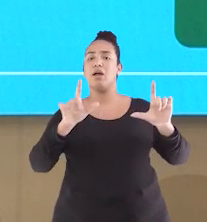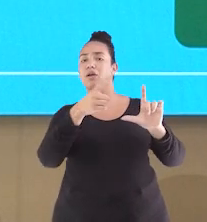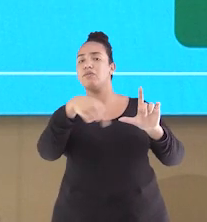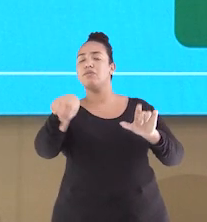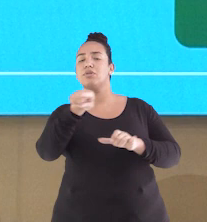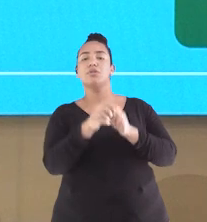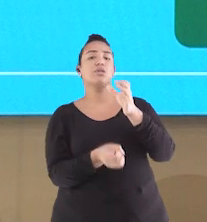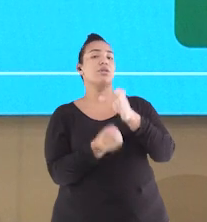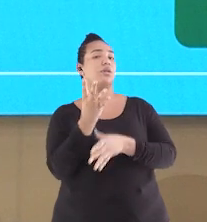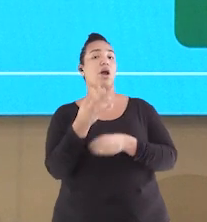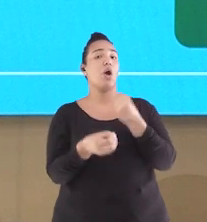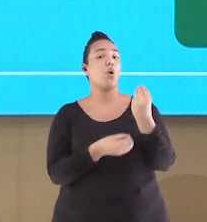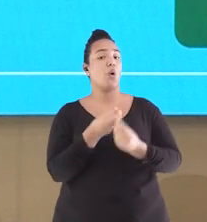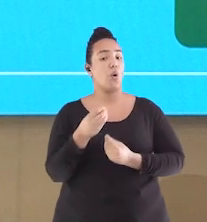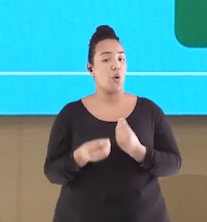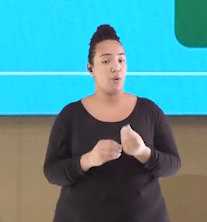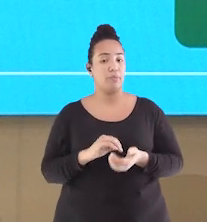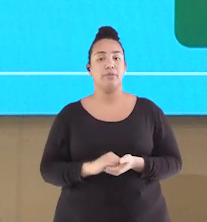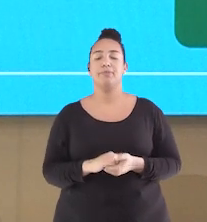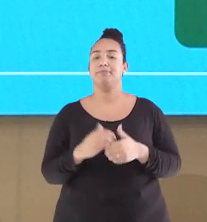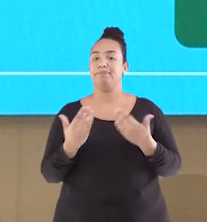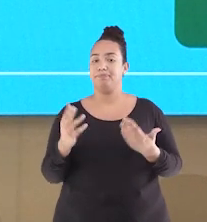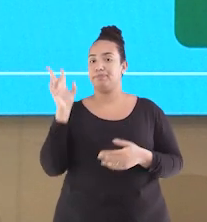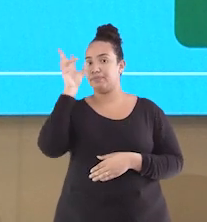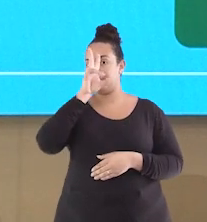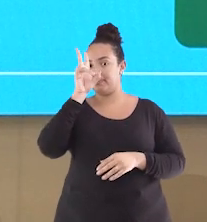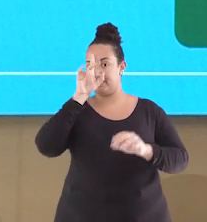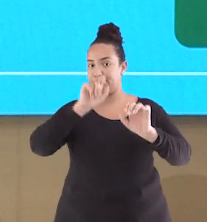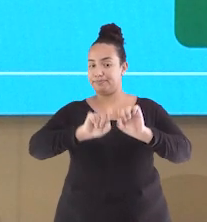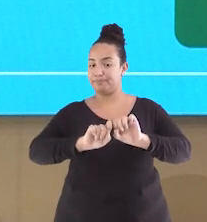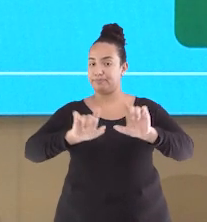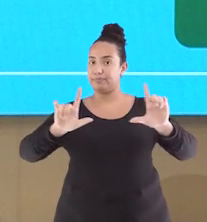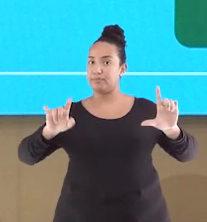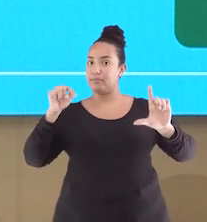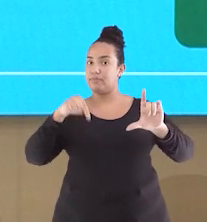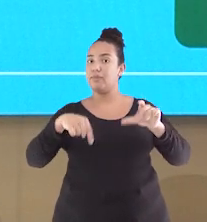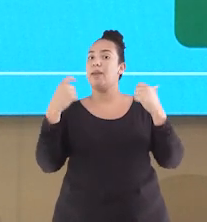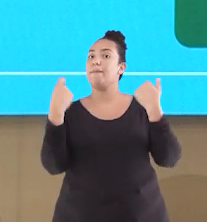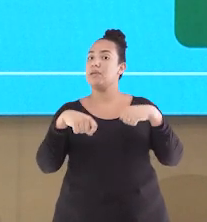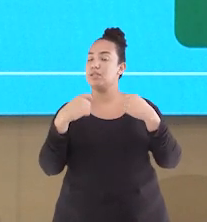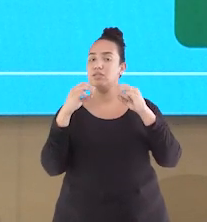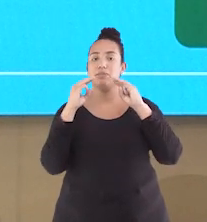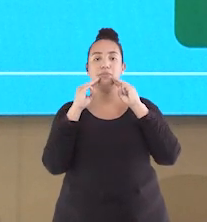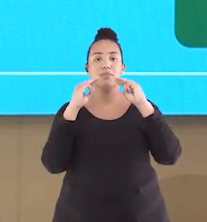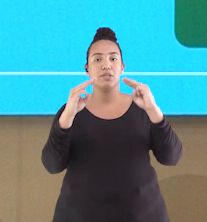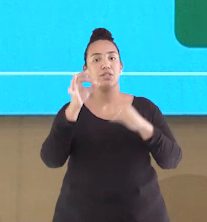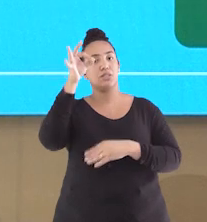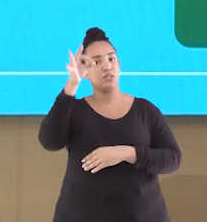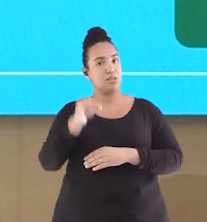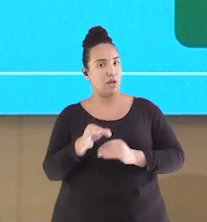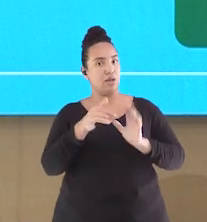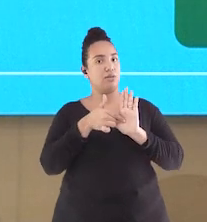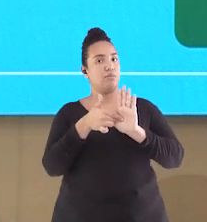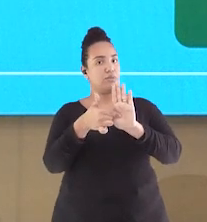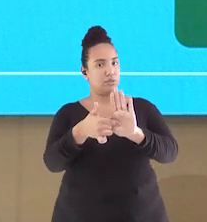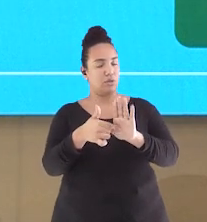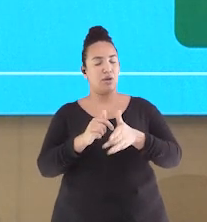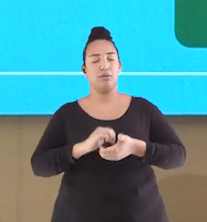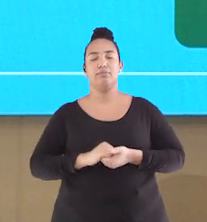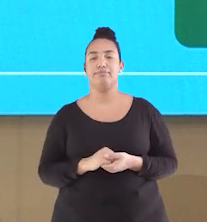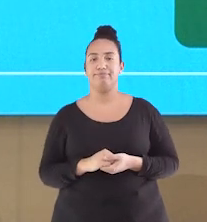placa? Não se esqueça de que sua placa precisa transmitir a mensagem